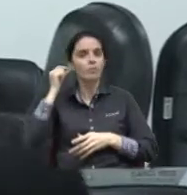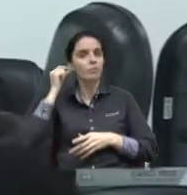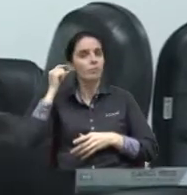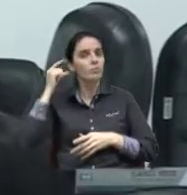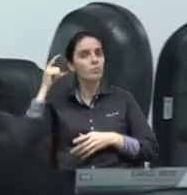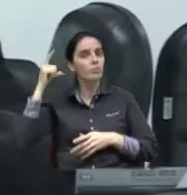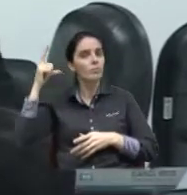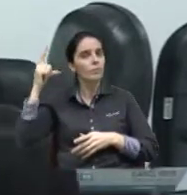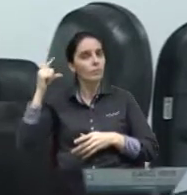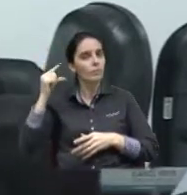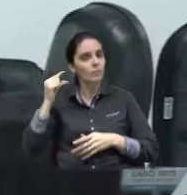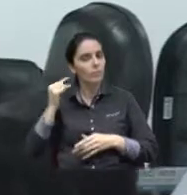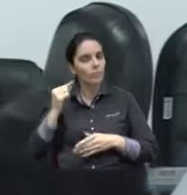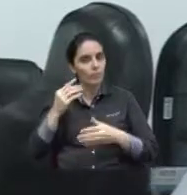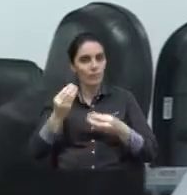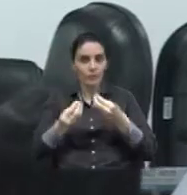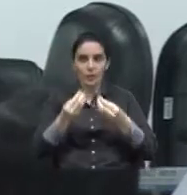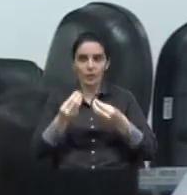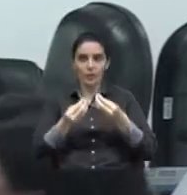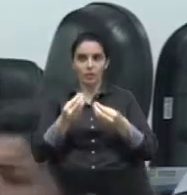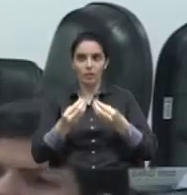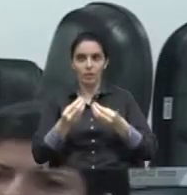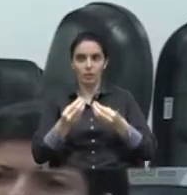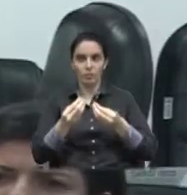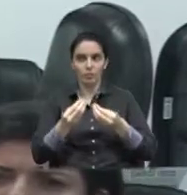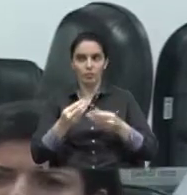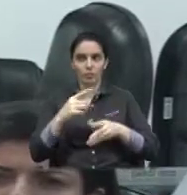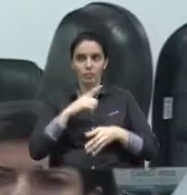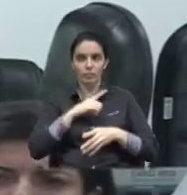no município, que são os equipamentos